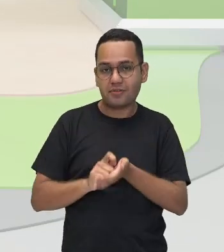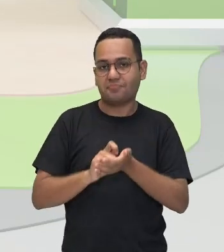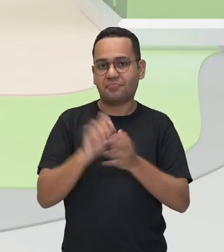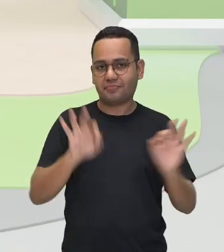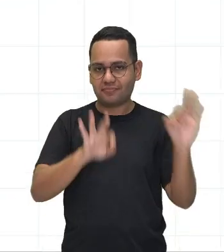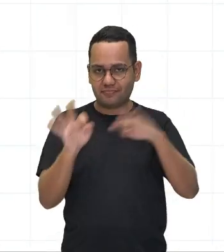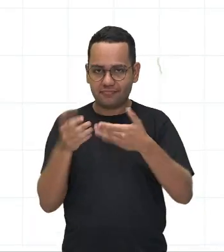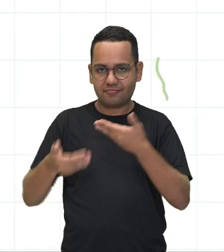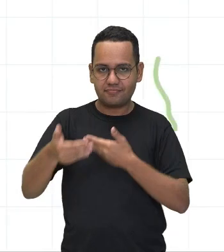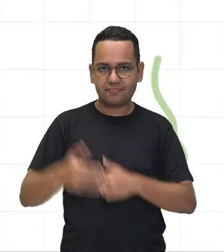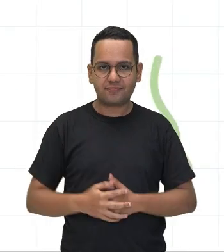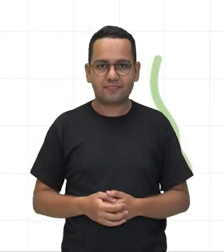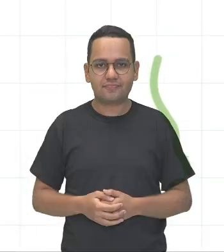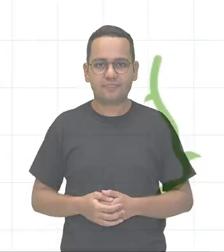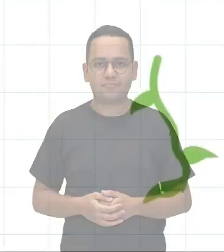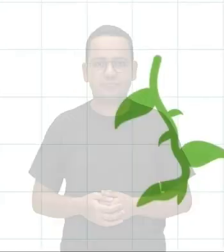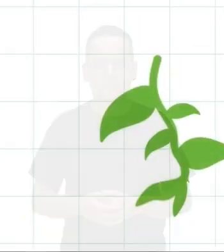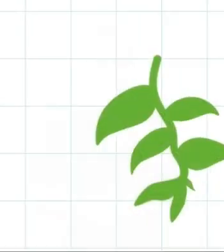nossa aula.